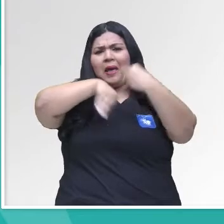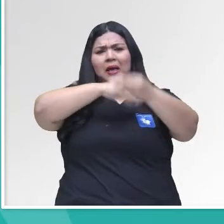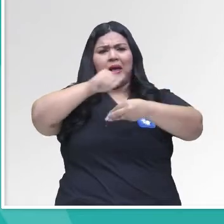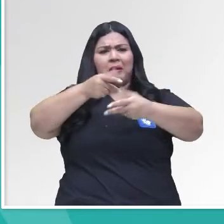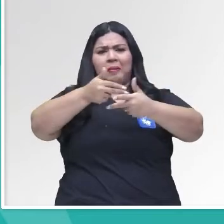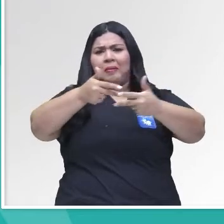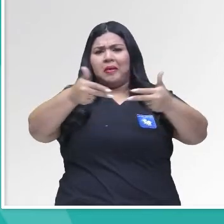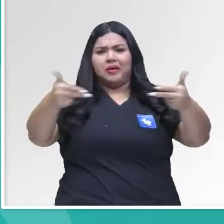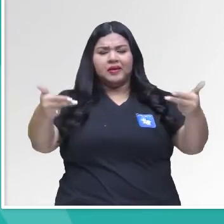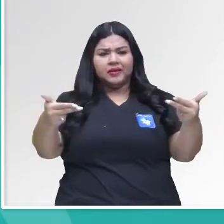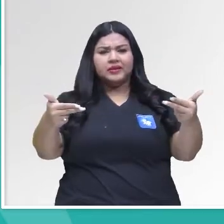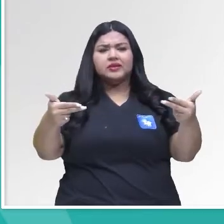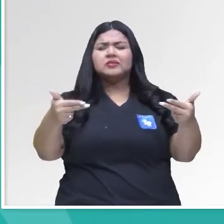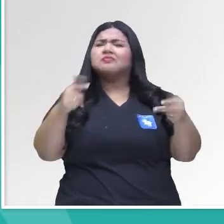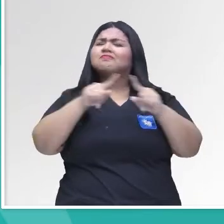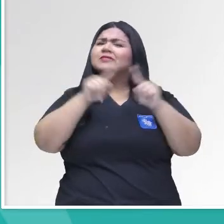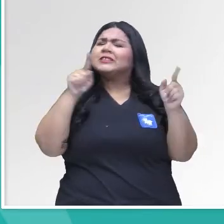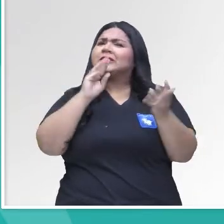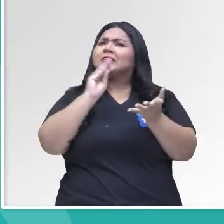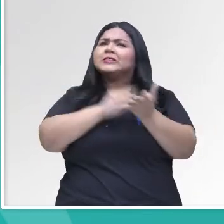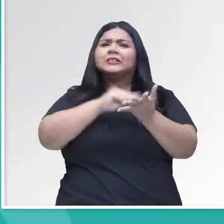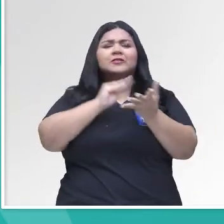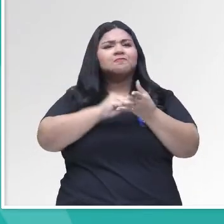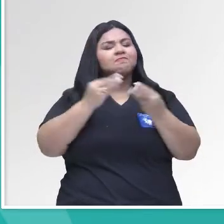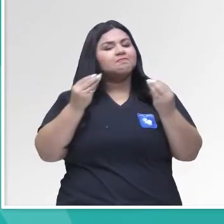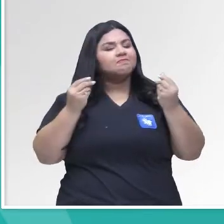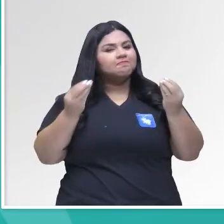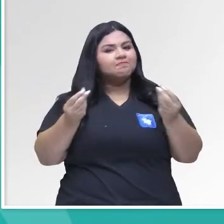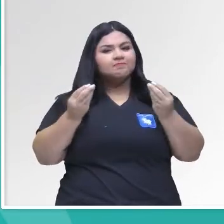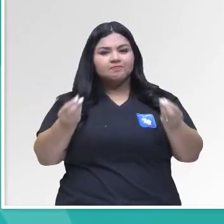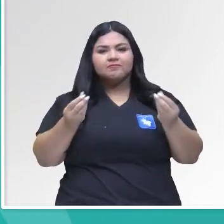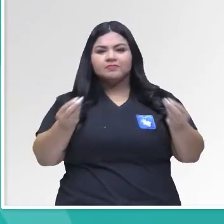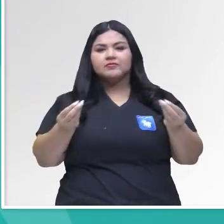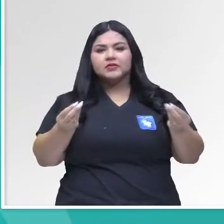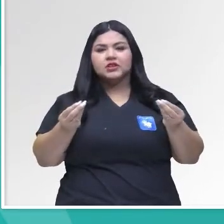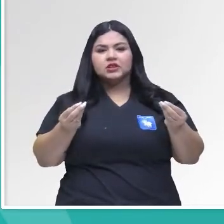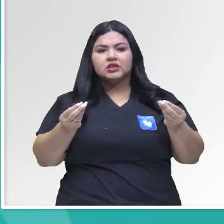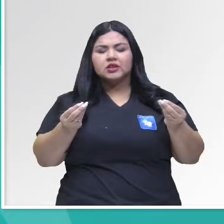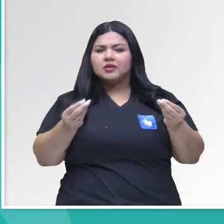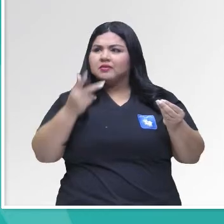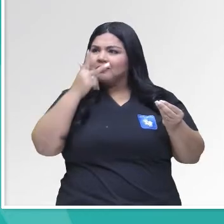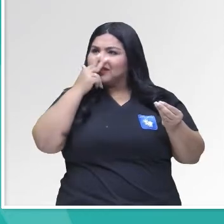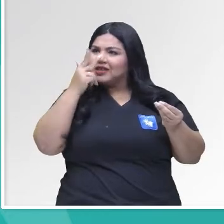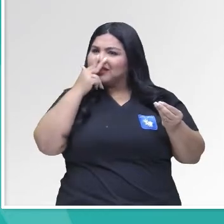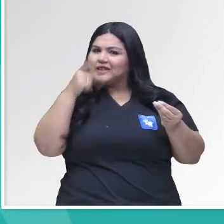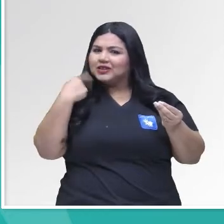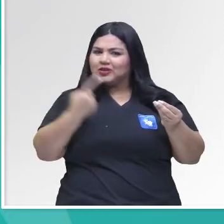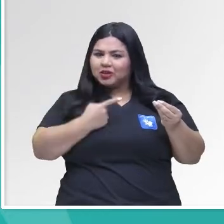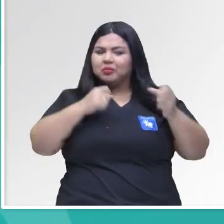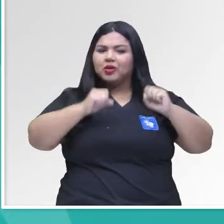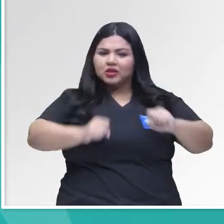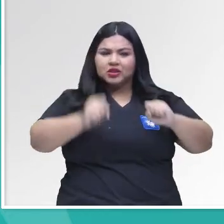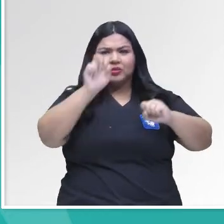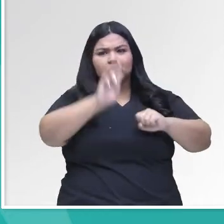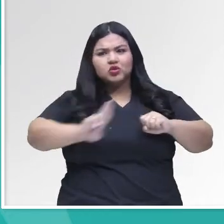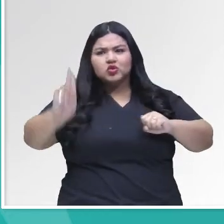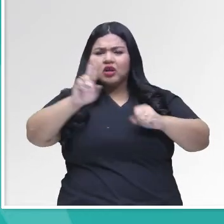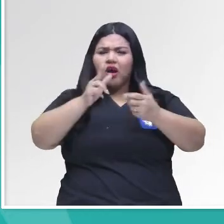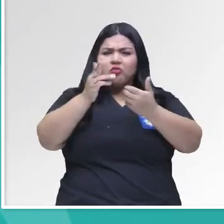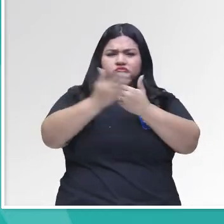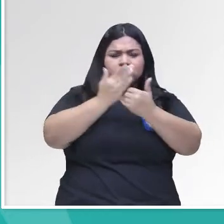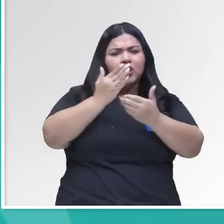ali. Mas falta algo, você foi percebendo. Fica a impressão de que nós podemos usar alguns vocábulos,